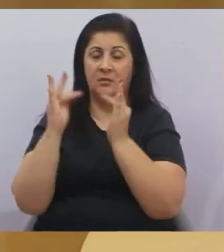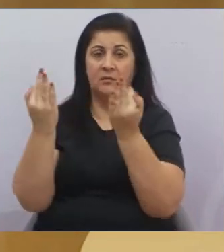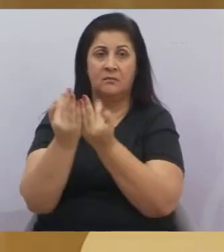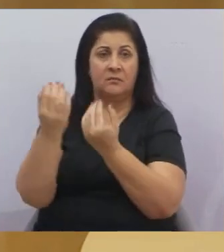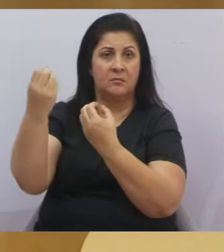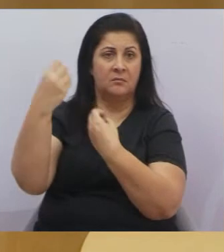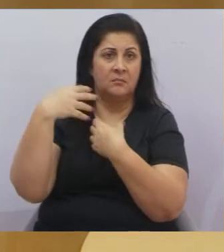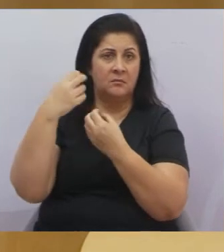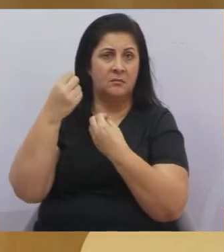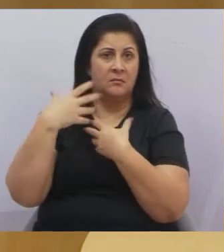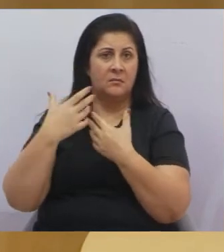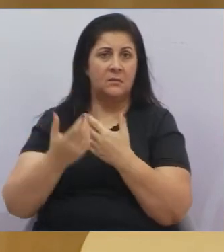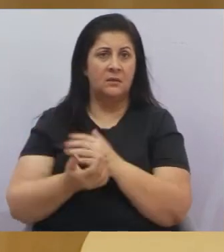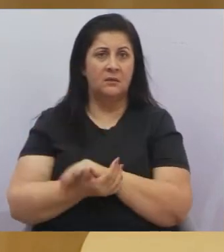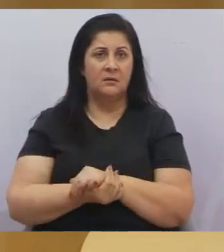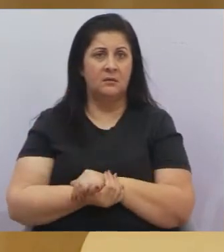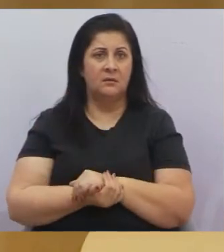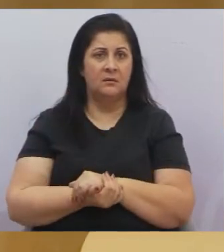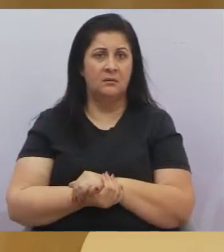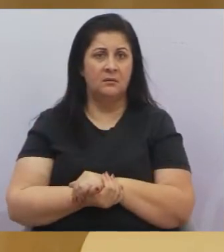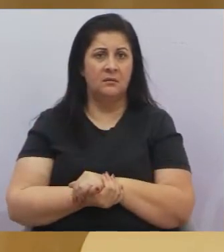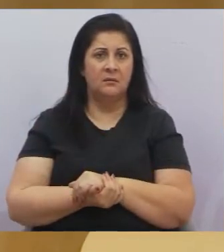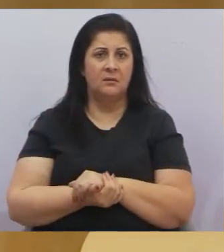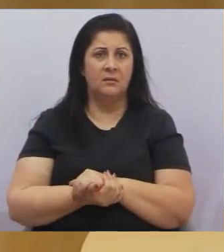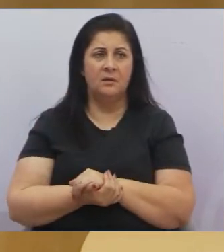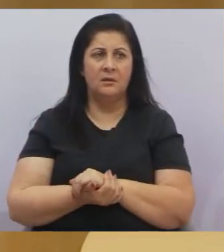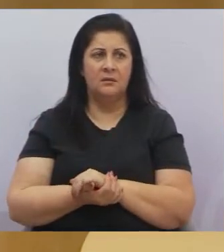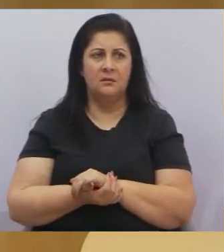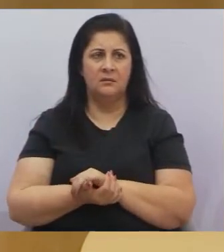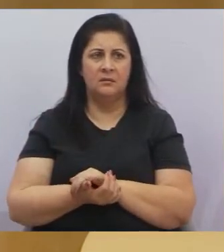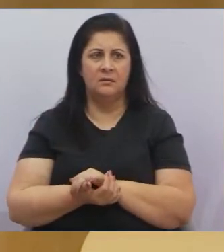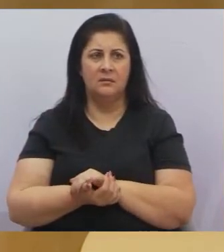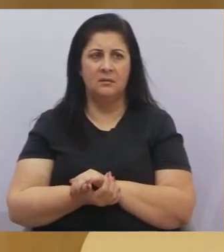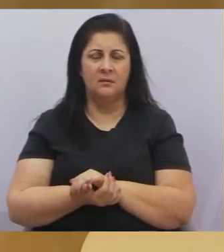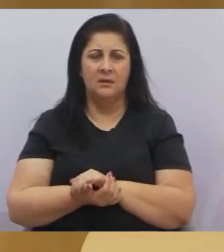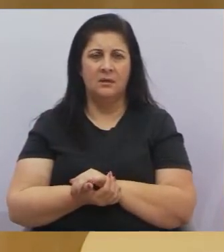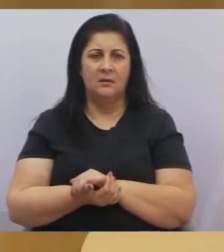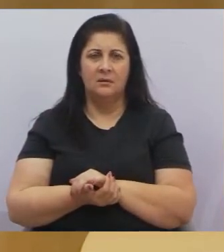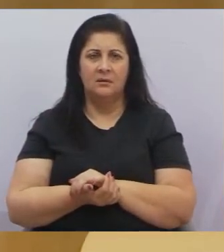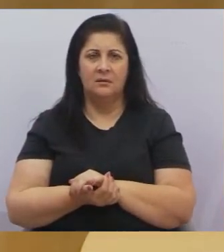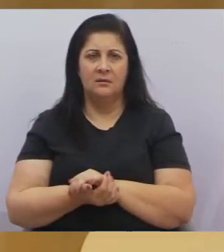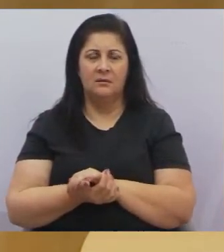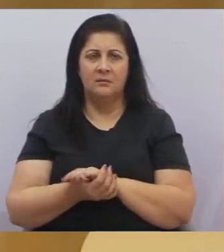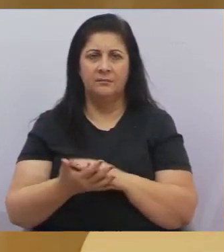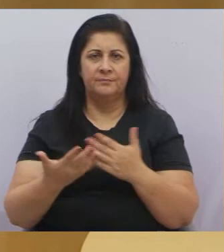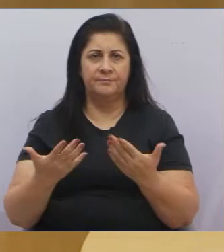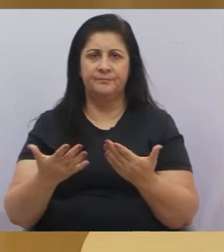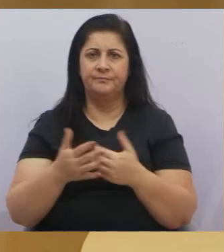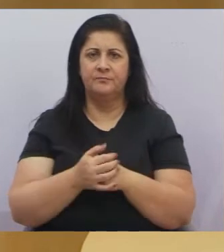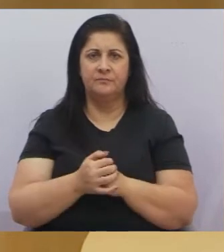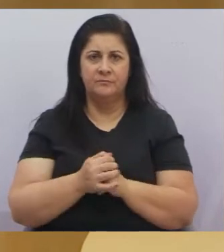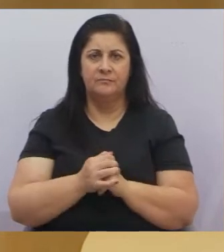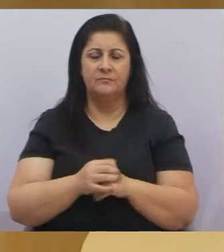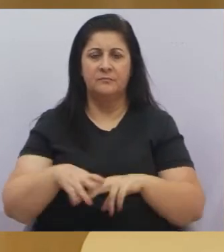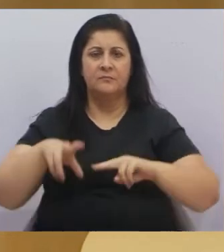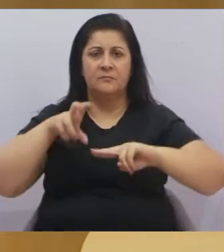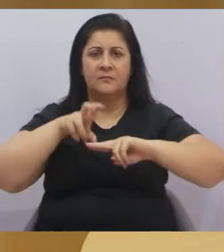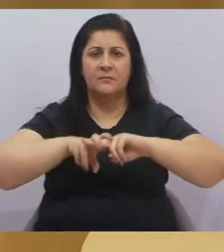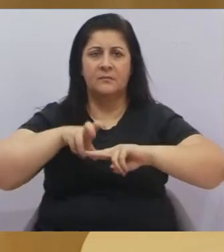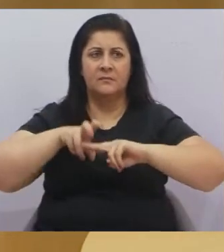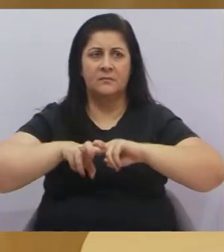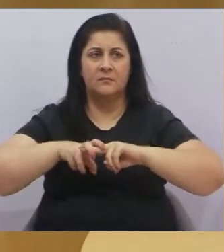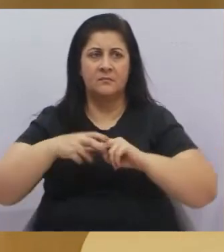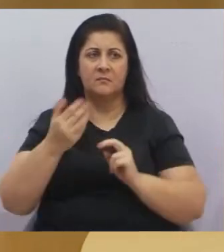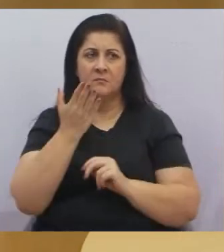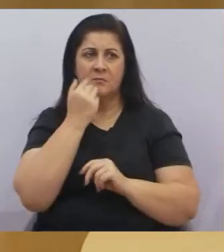ensinou a comer de garfo. Quando cheguei na mesa para sentar com aquela família, doutor, eu sentei para comer e peguei